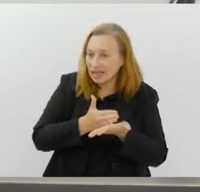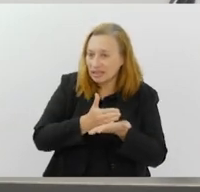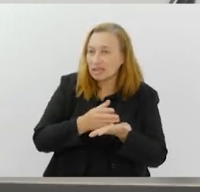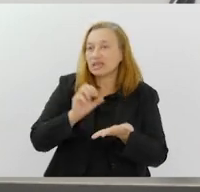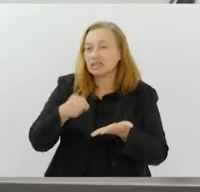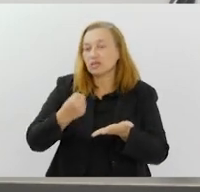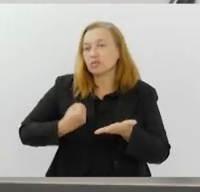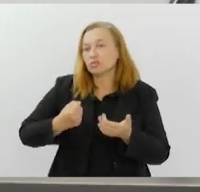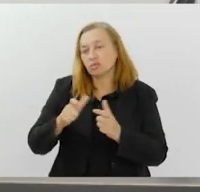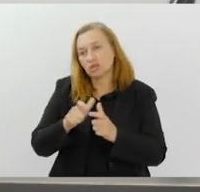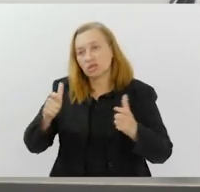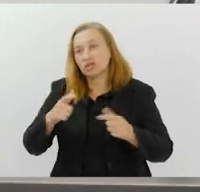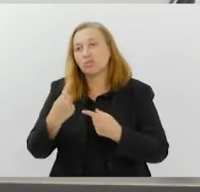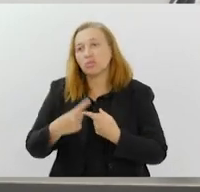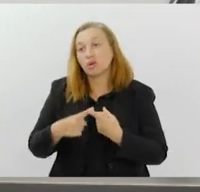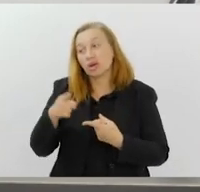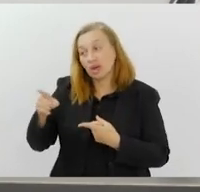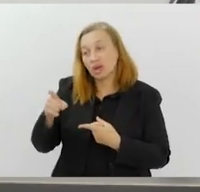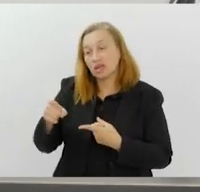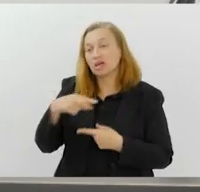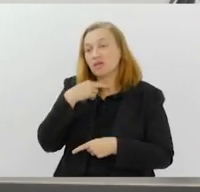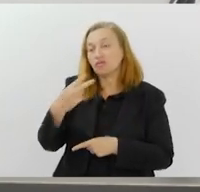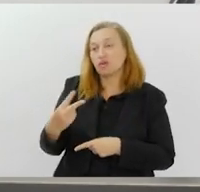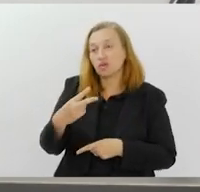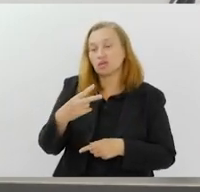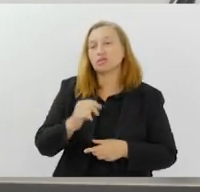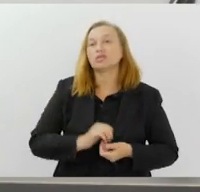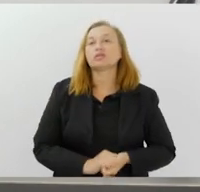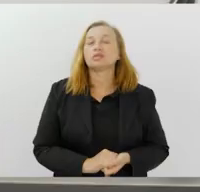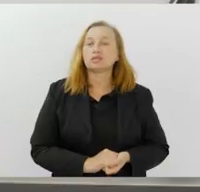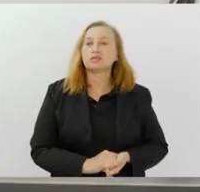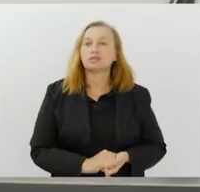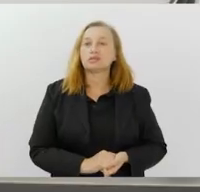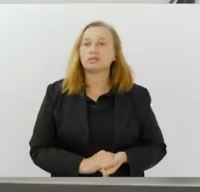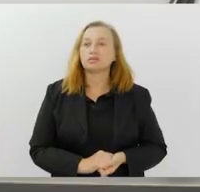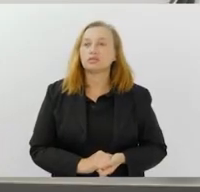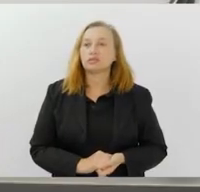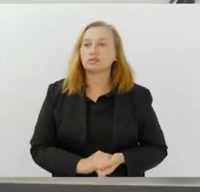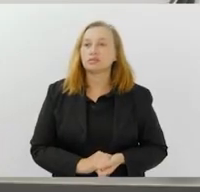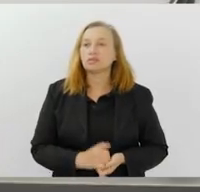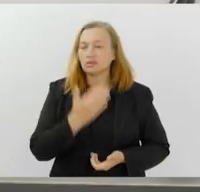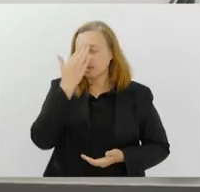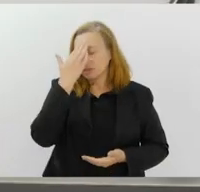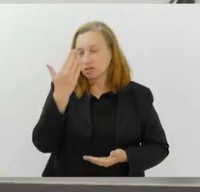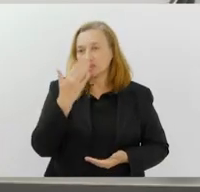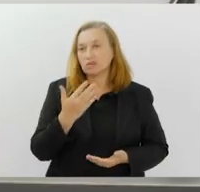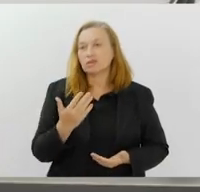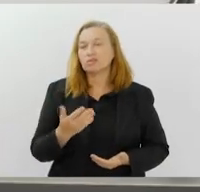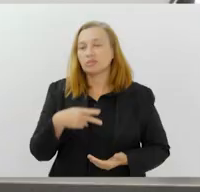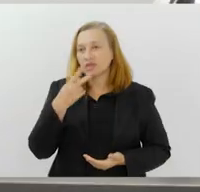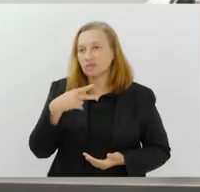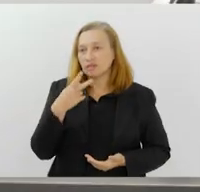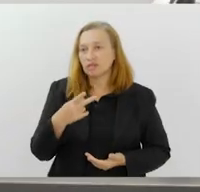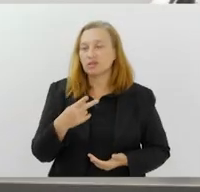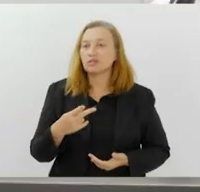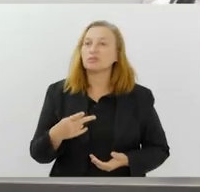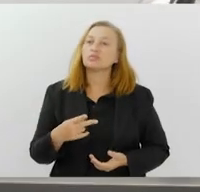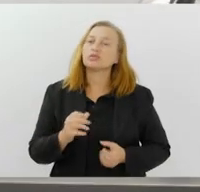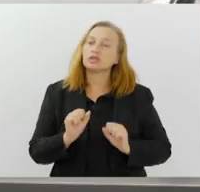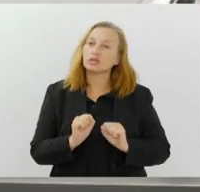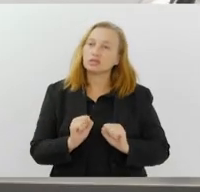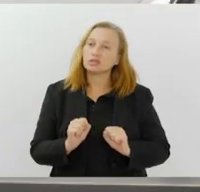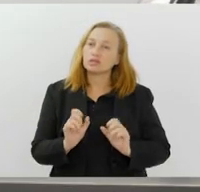maioria porque porque eles são a voz n e e eu agradeço pelo espaço para poder contribuir e